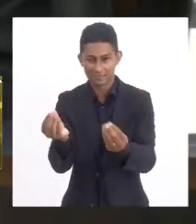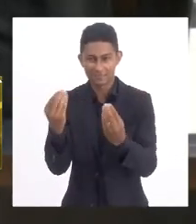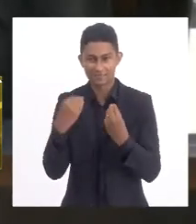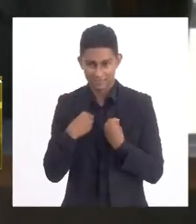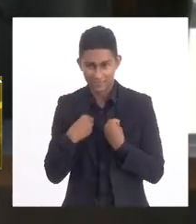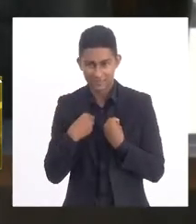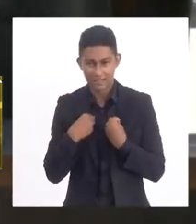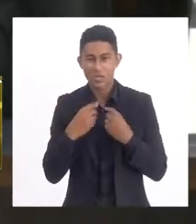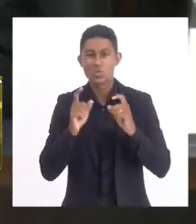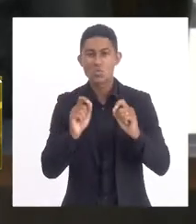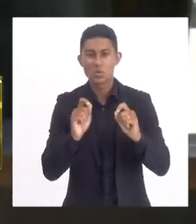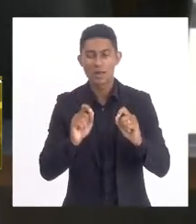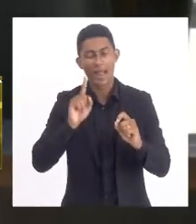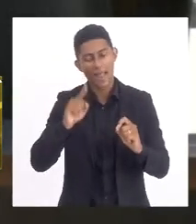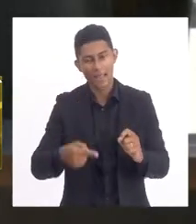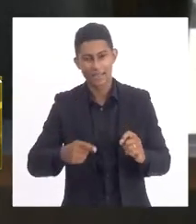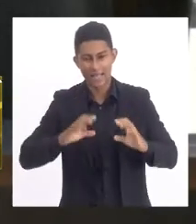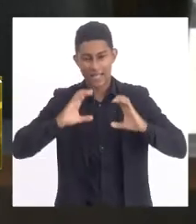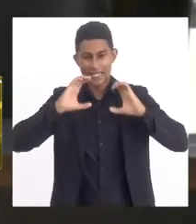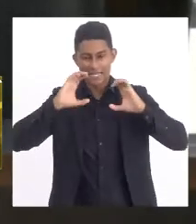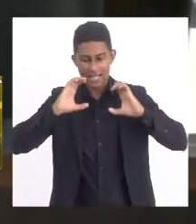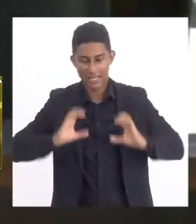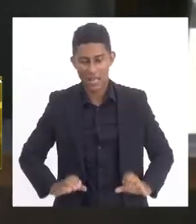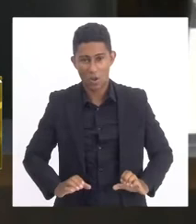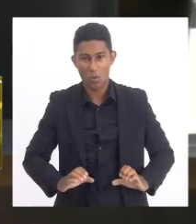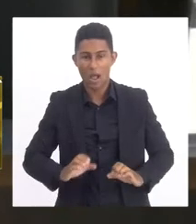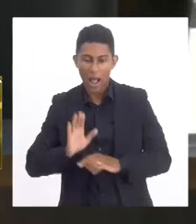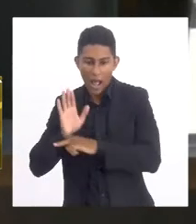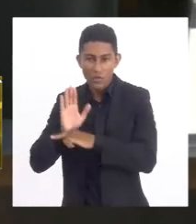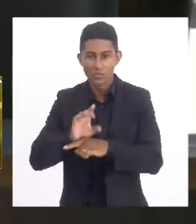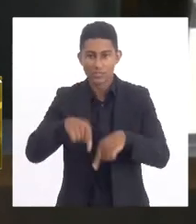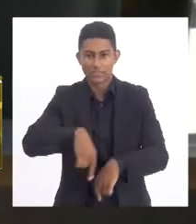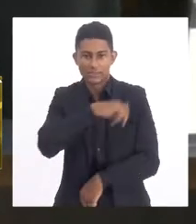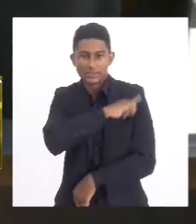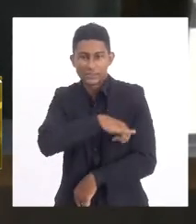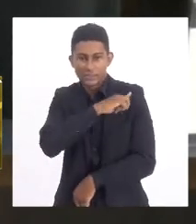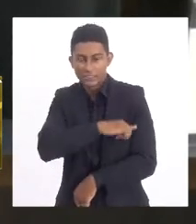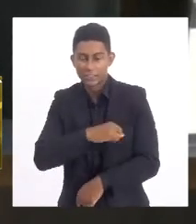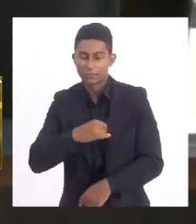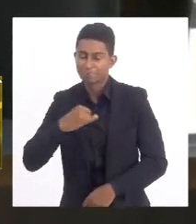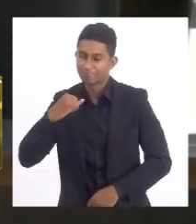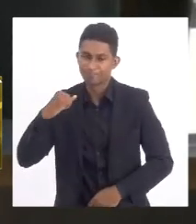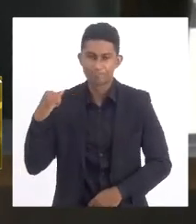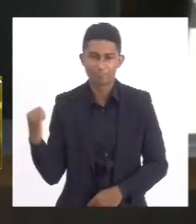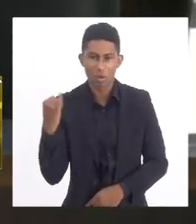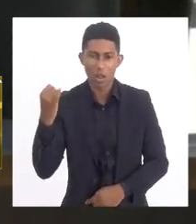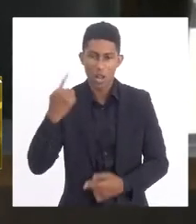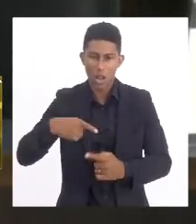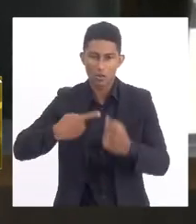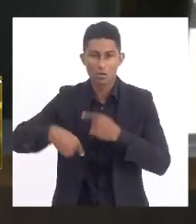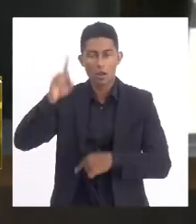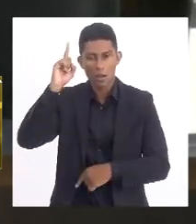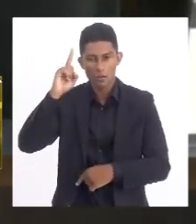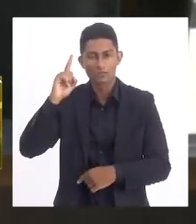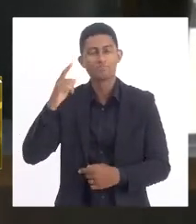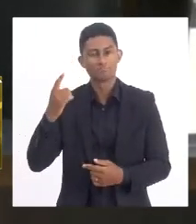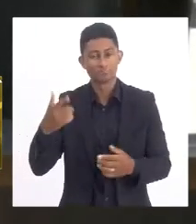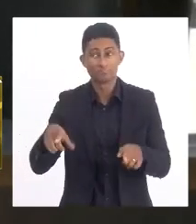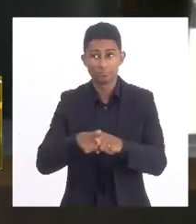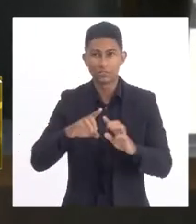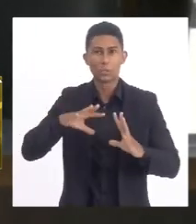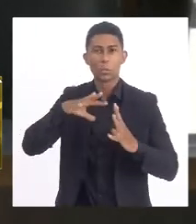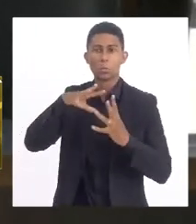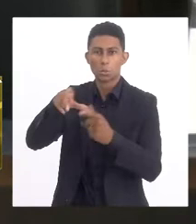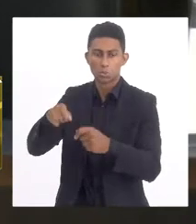a cidadões que contribuíram para fazer o estado do Rio de Janeiro até importância a única que tem para o Brasil e para o mundo